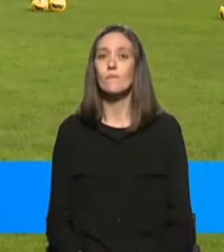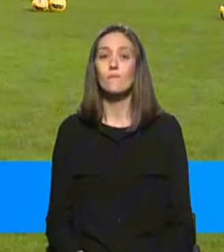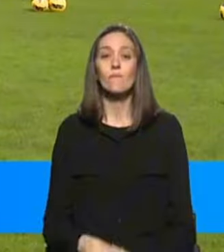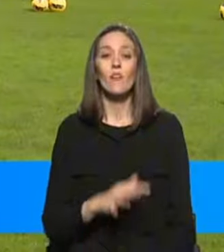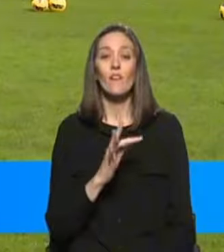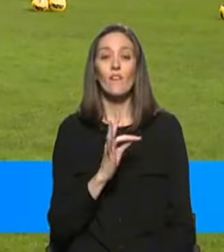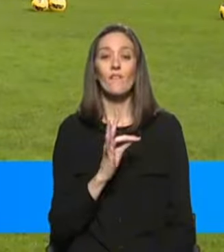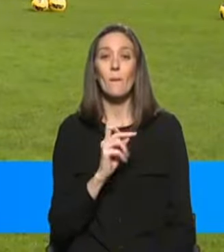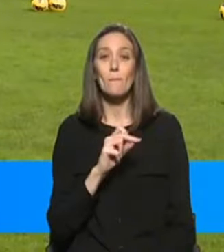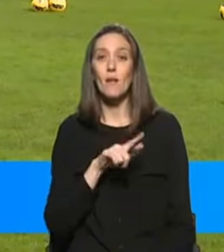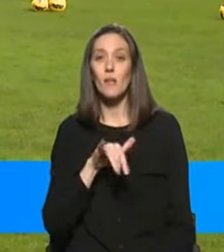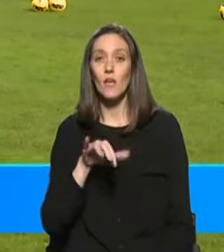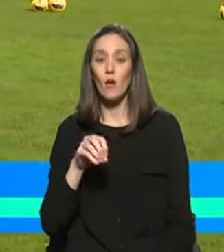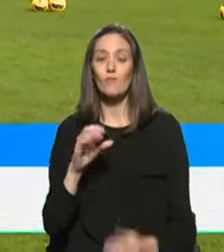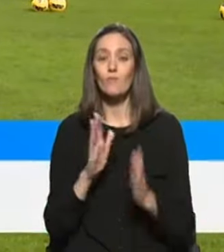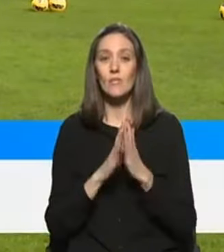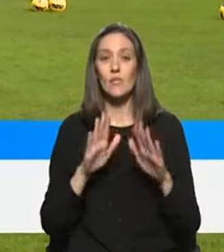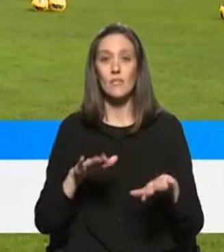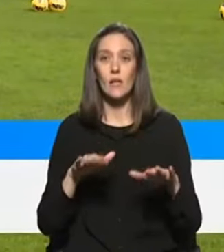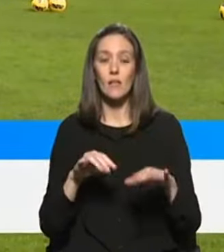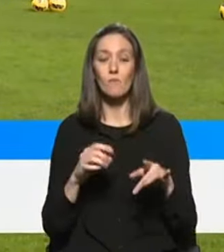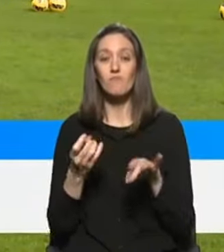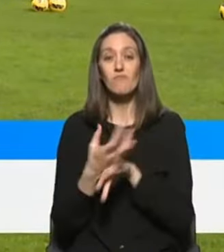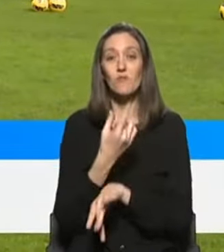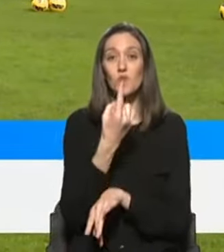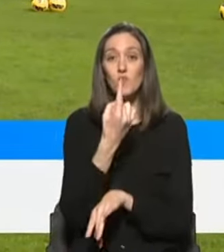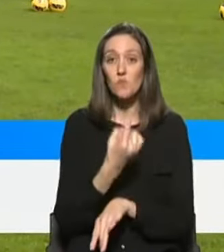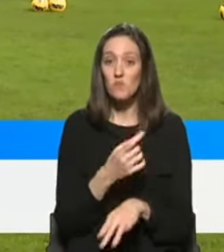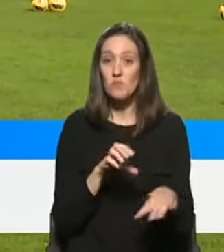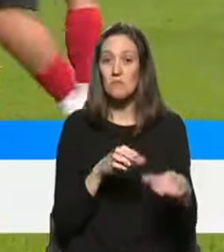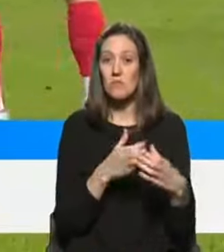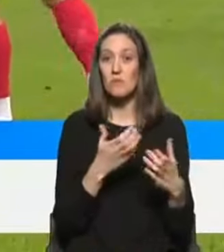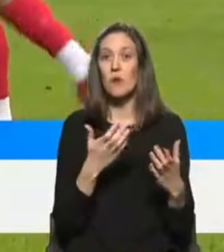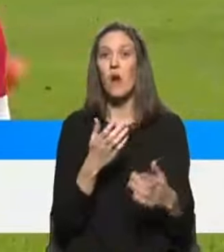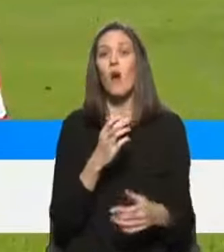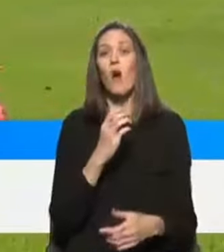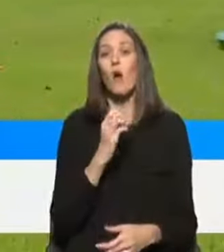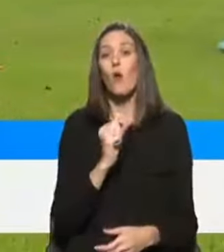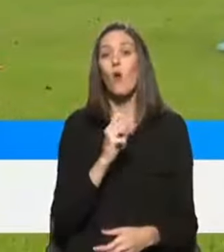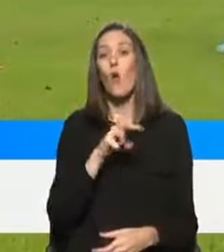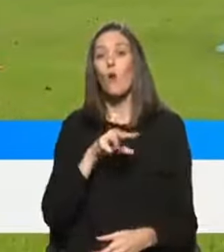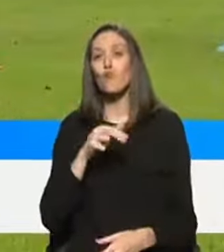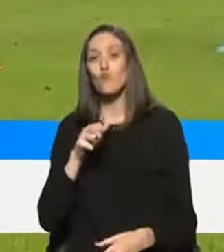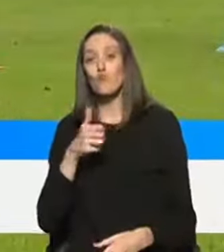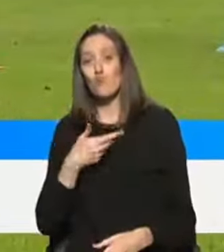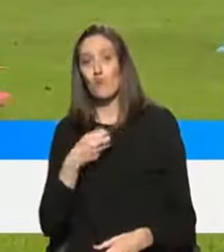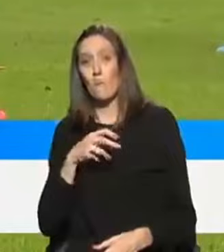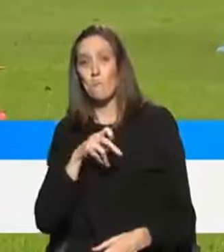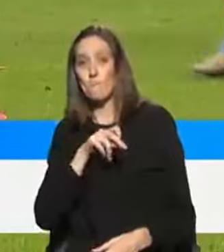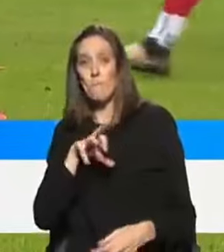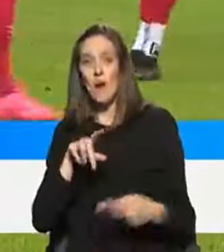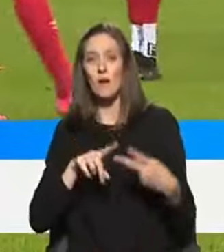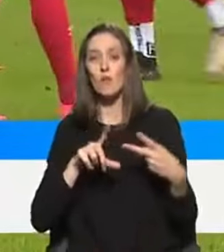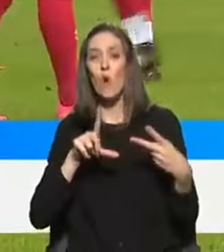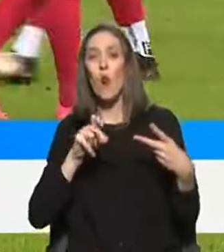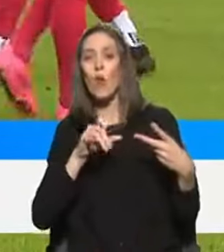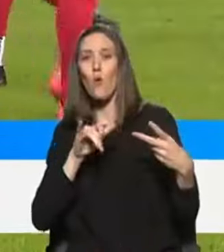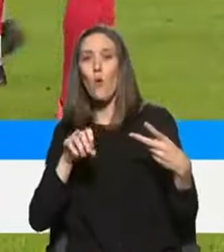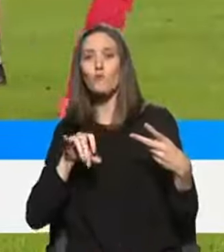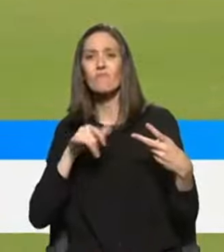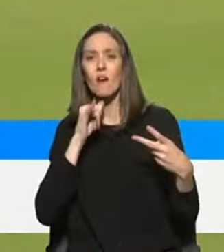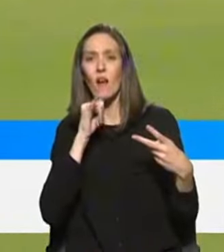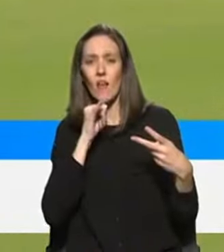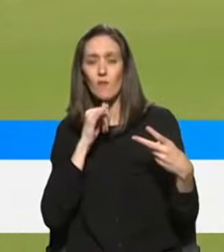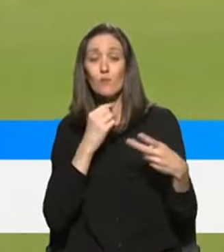Famalicão e Santa Clara apenas tiveram de afastar um adversário, os açorianos o Gondomar e os famalicenses o Lagoa do Algarve. Isto porque